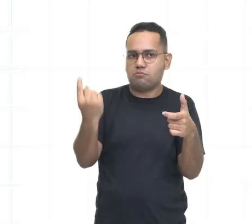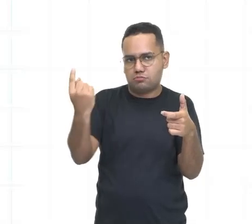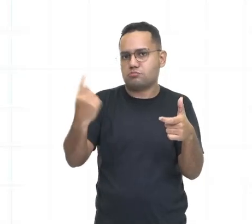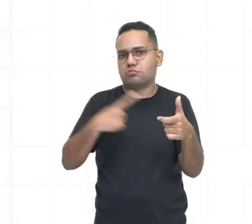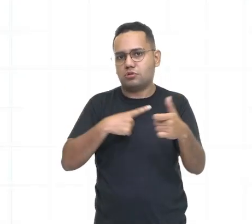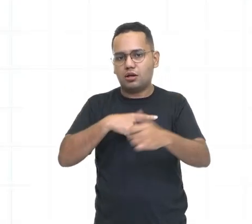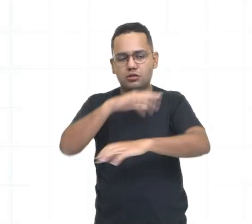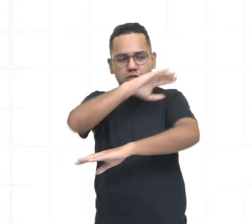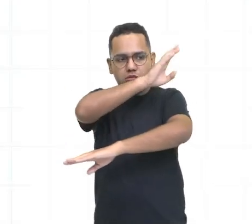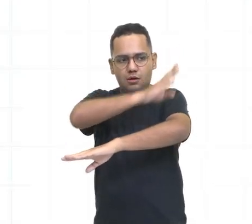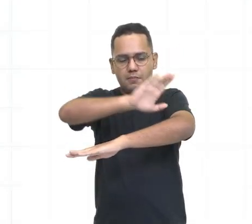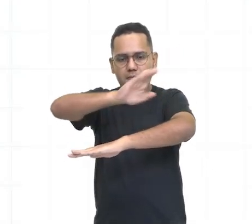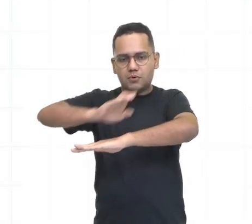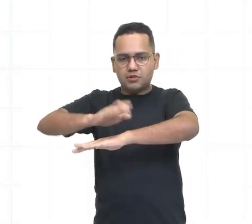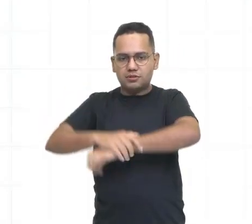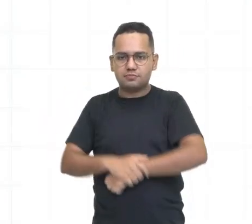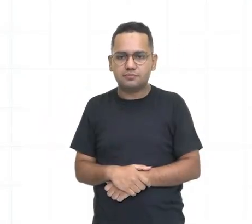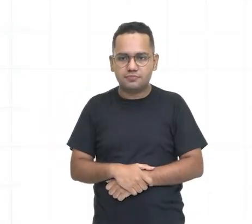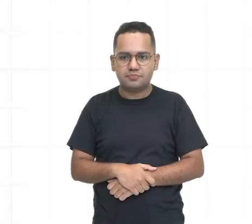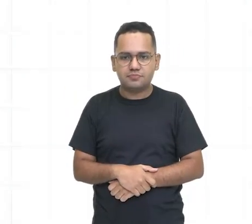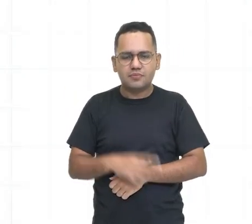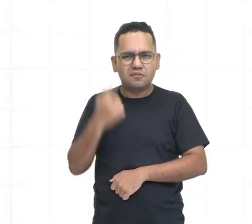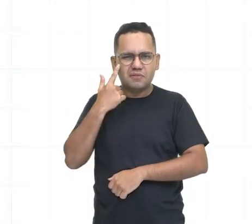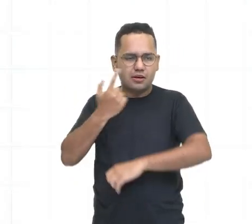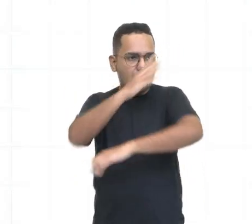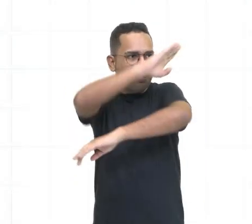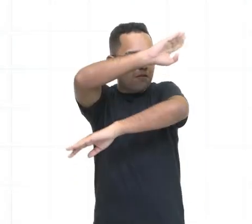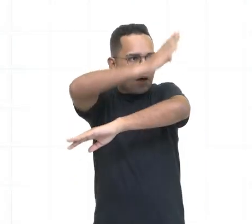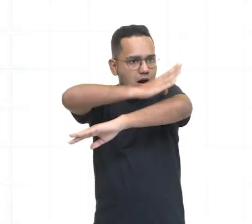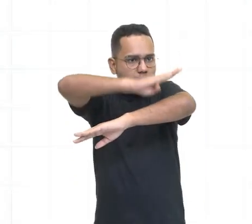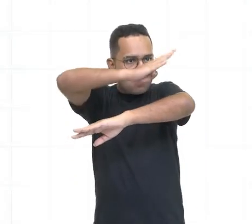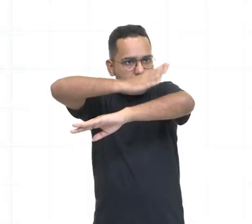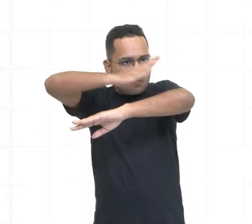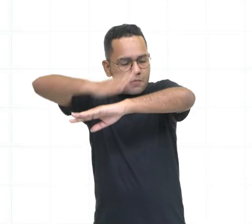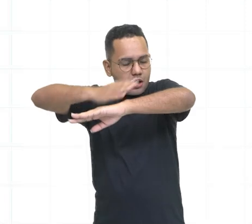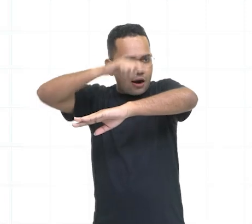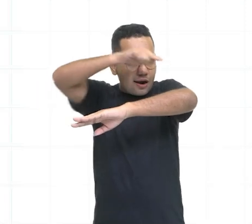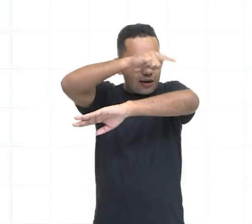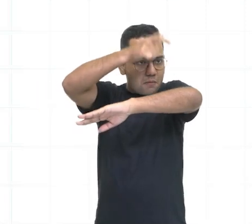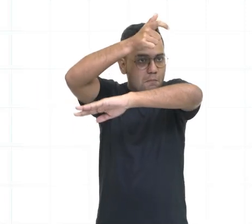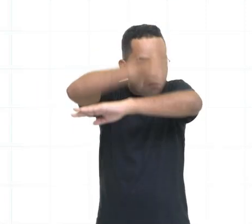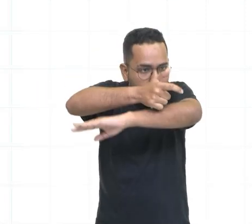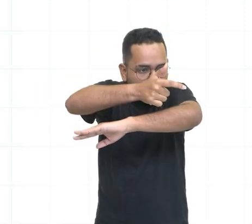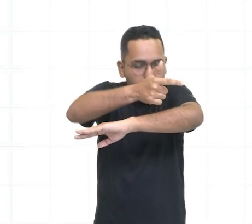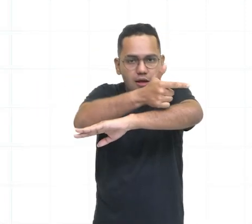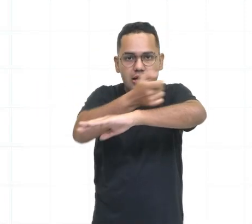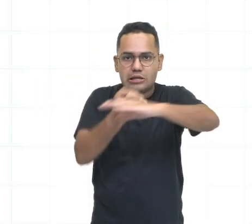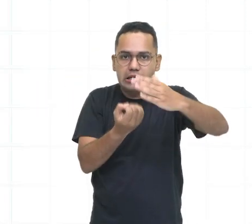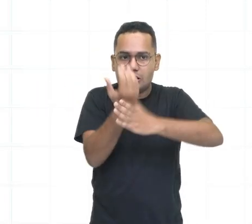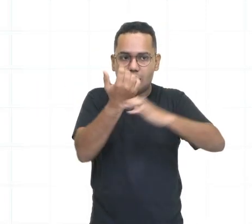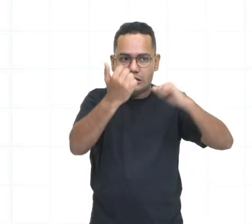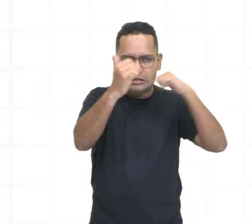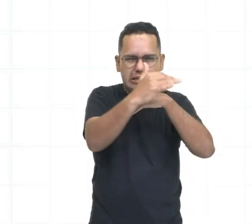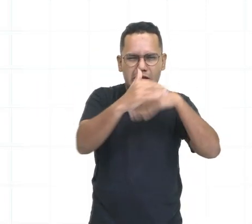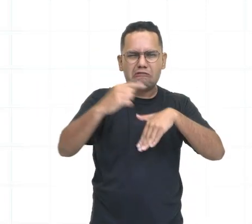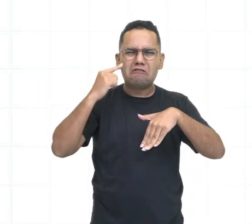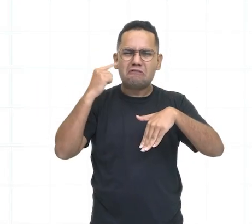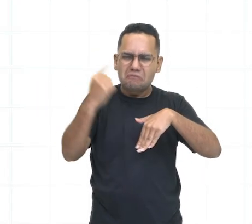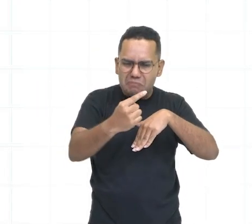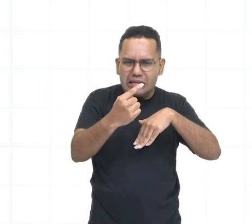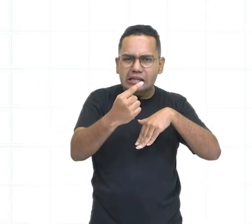Andes. Então, olha só, imagine a complexidade que foi, né, de engenharia,